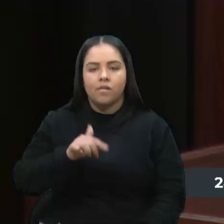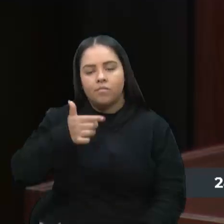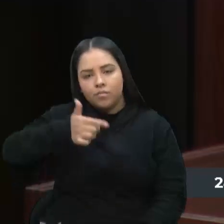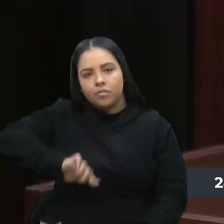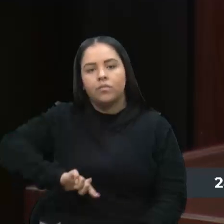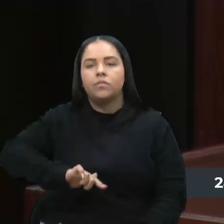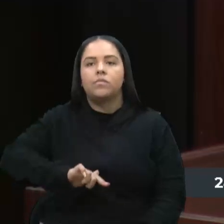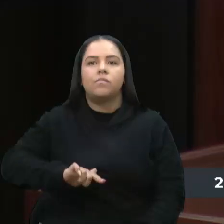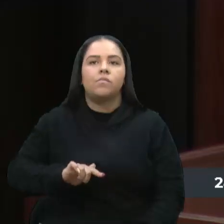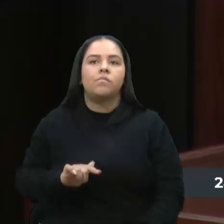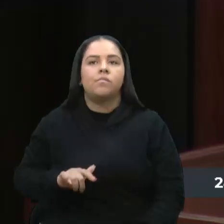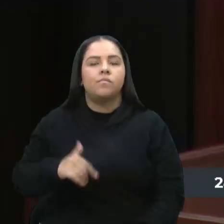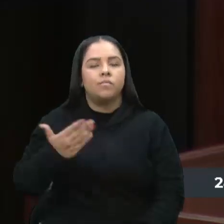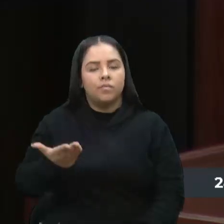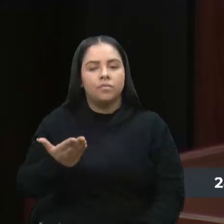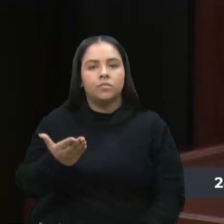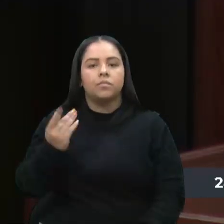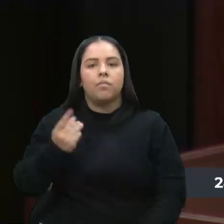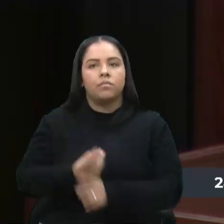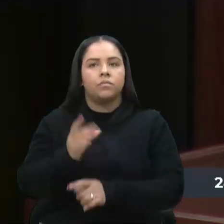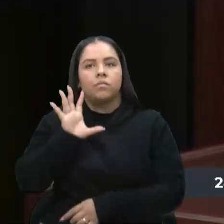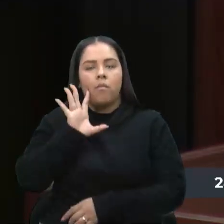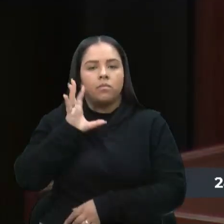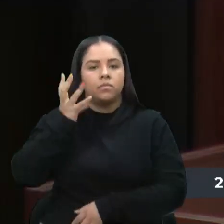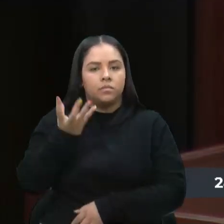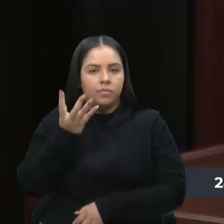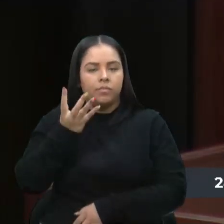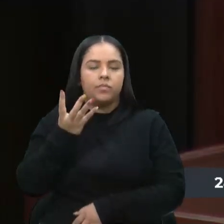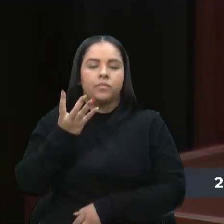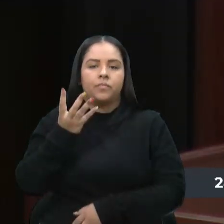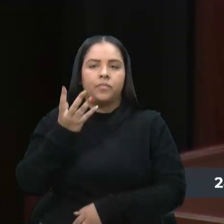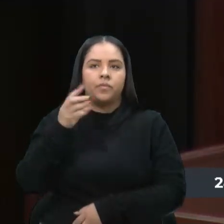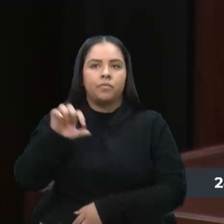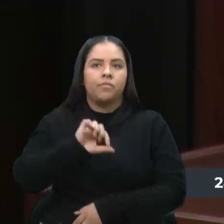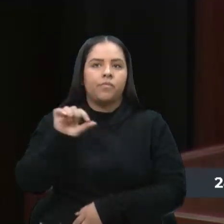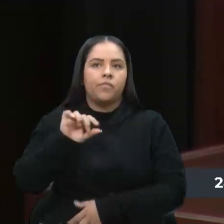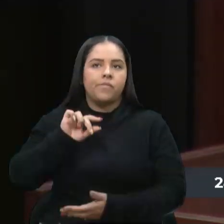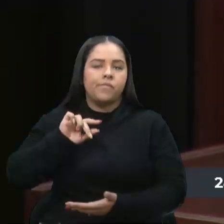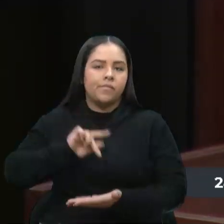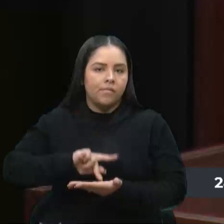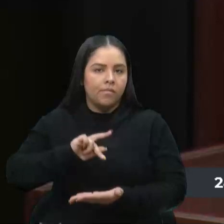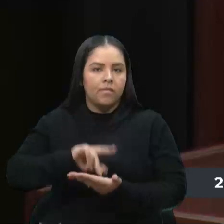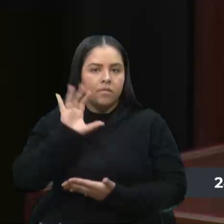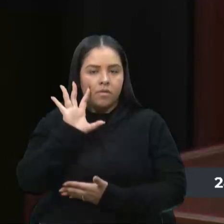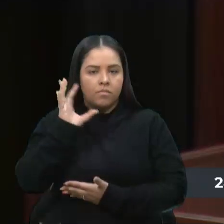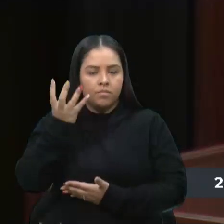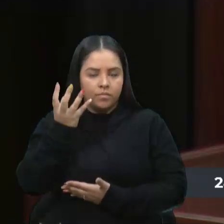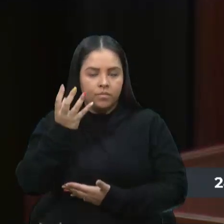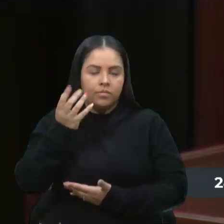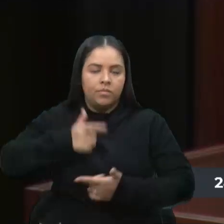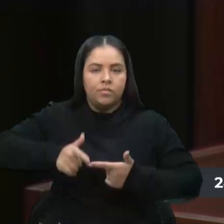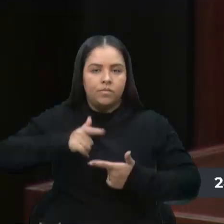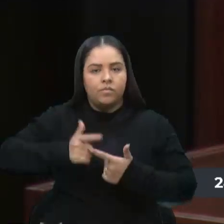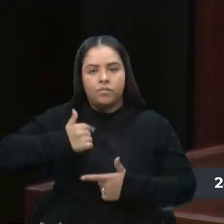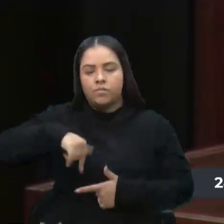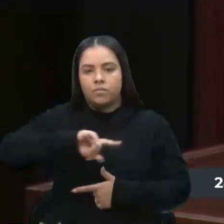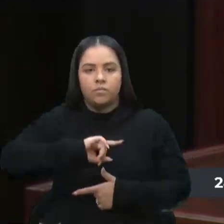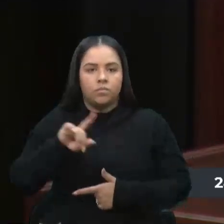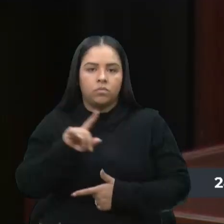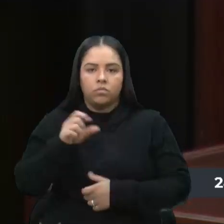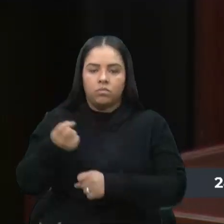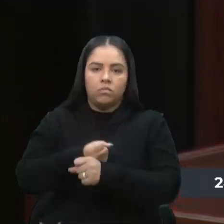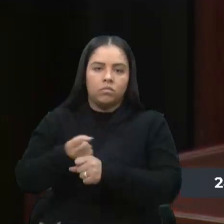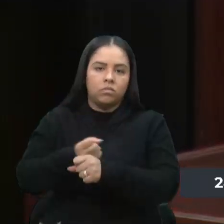essa cobrança para que se encontre soluções que, de fato, resolvam o problema para que a gente não fique por